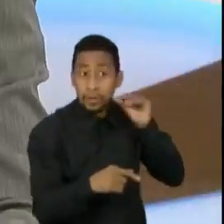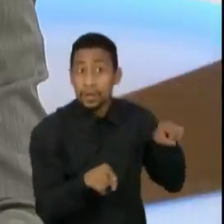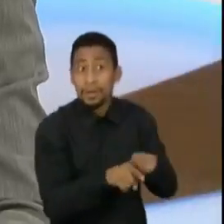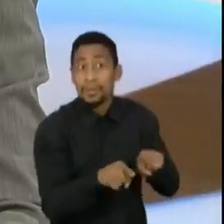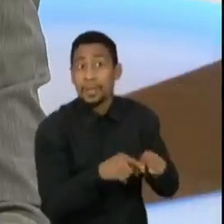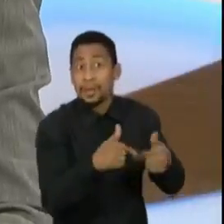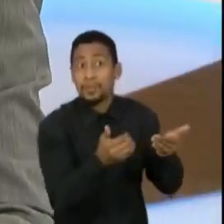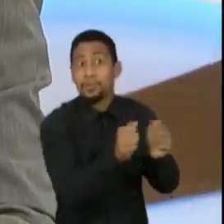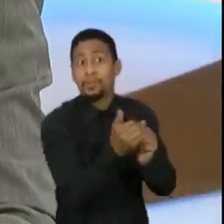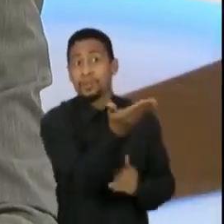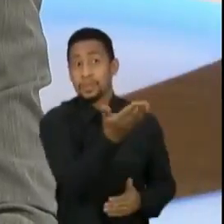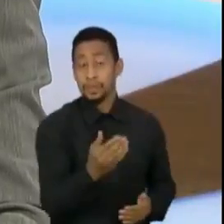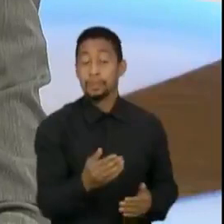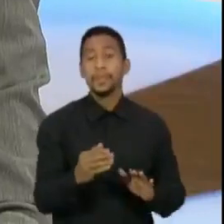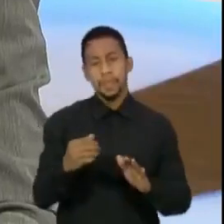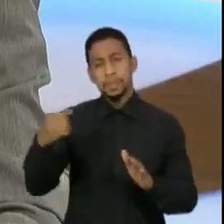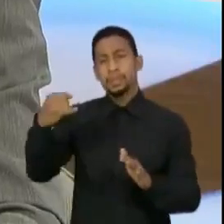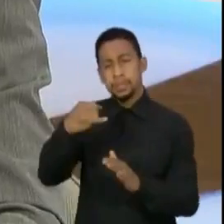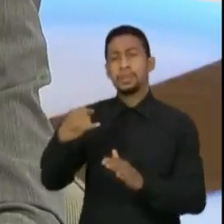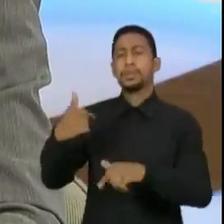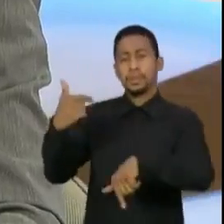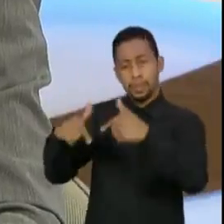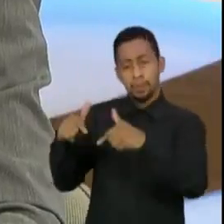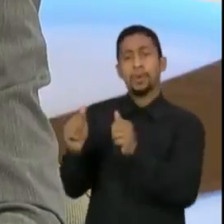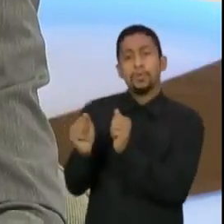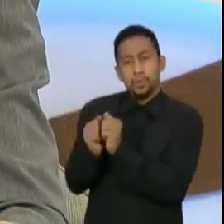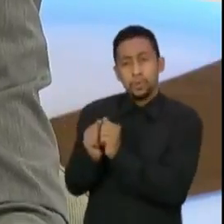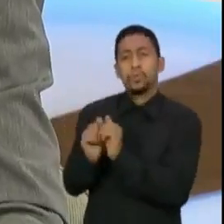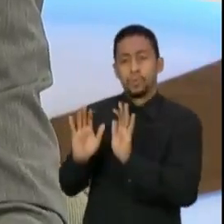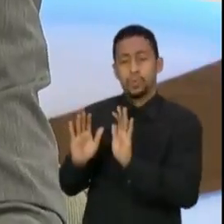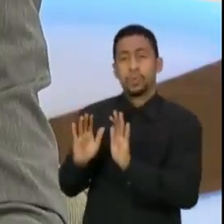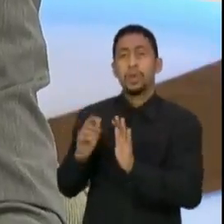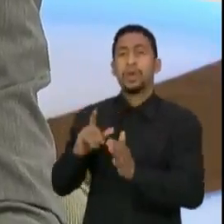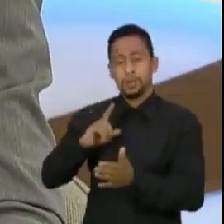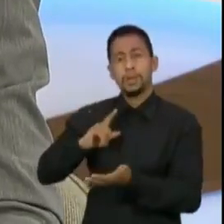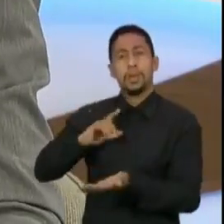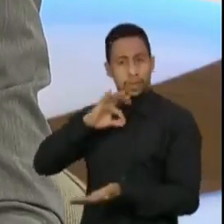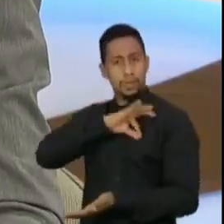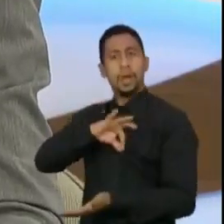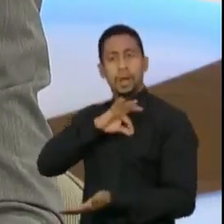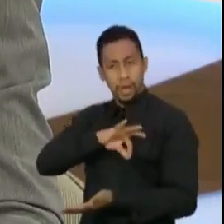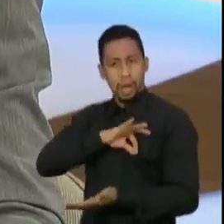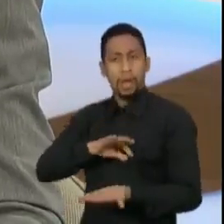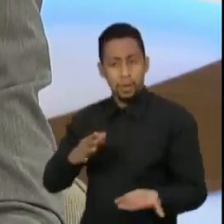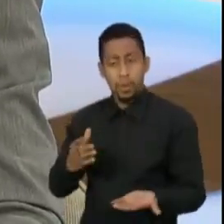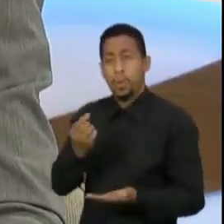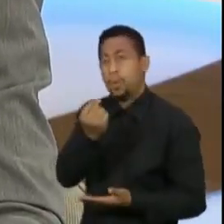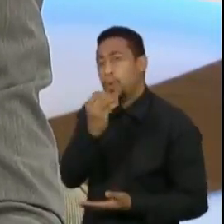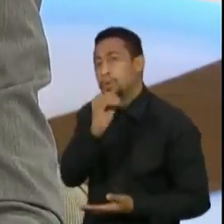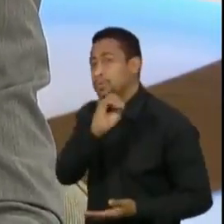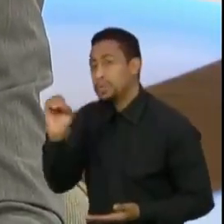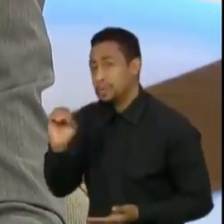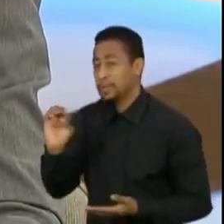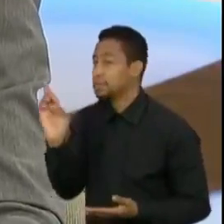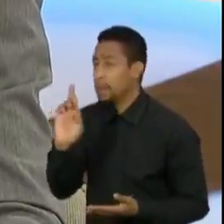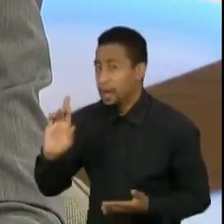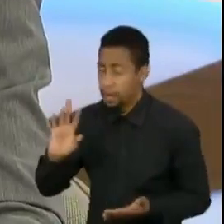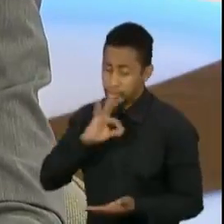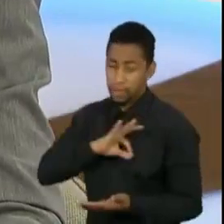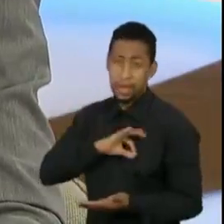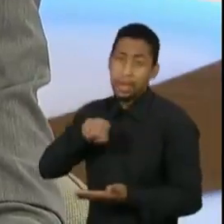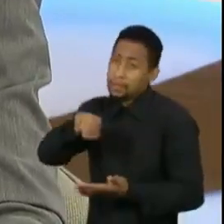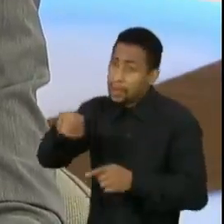pessoa que trabalhou na campanha foi registrado no Tribunal Regional Eleitoral tá lá ganhou 8 a subir santinho é no meio de